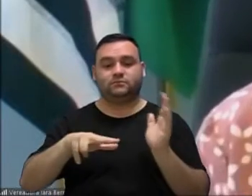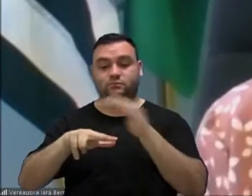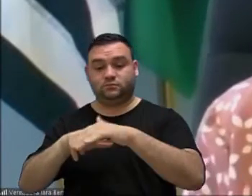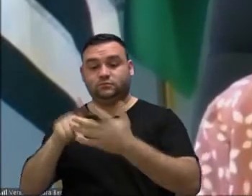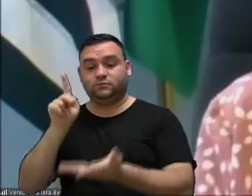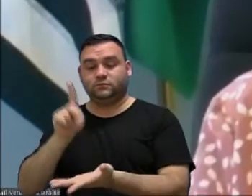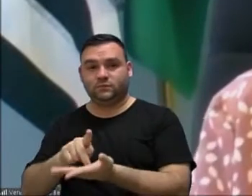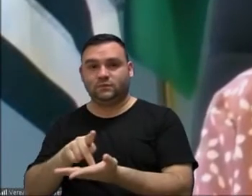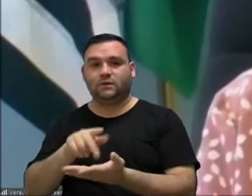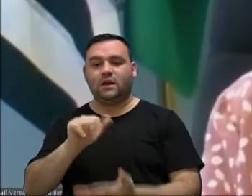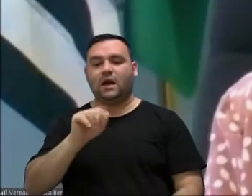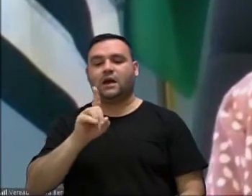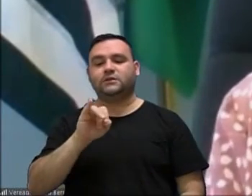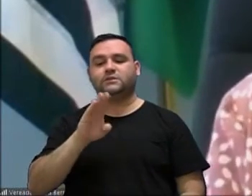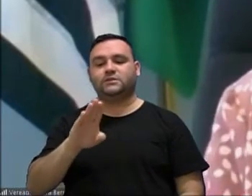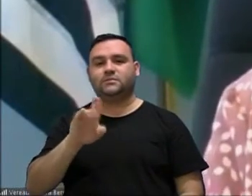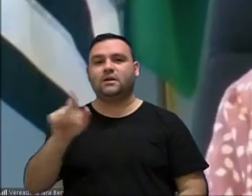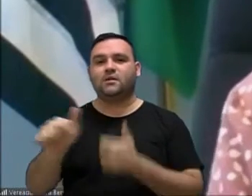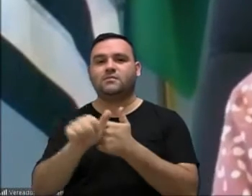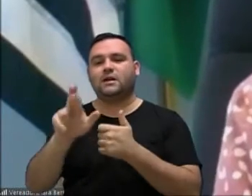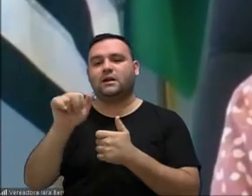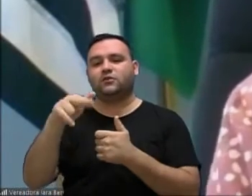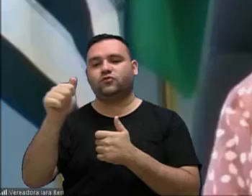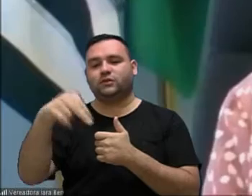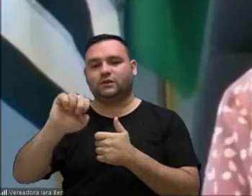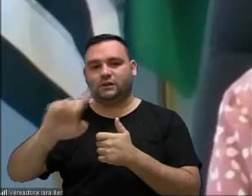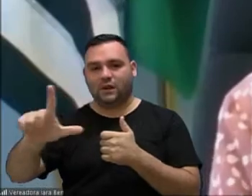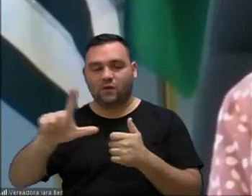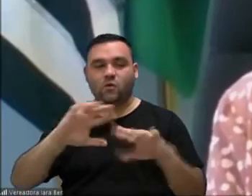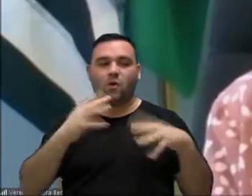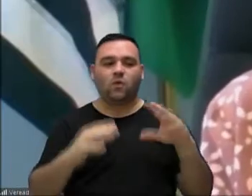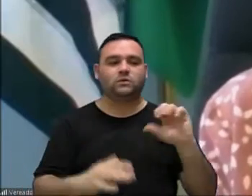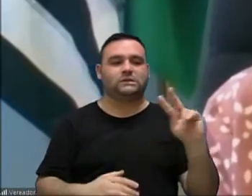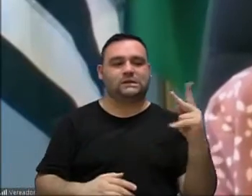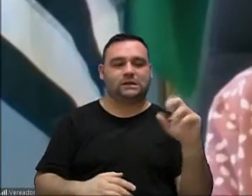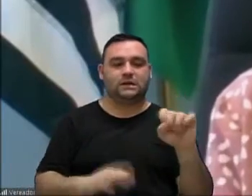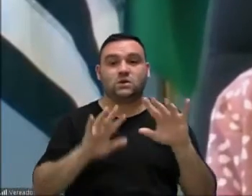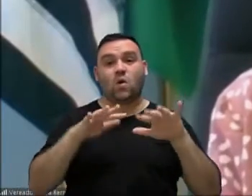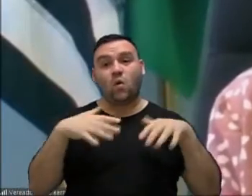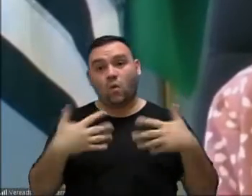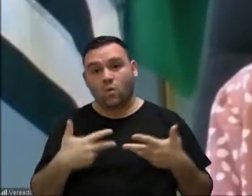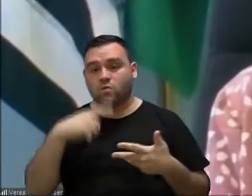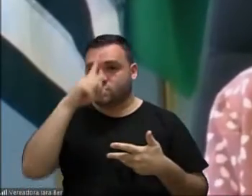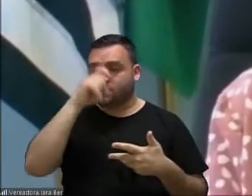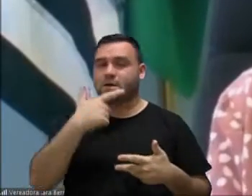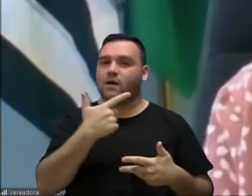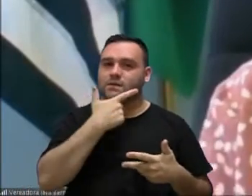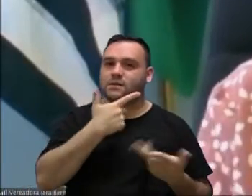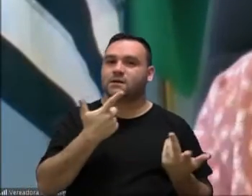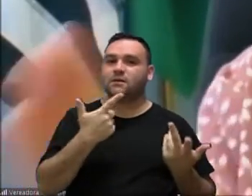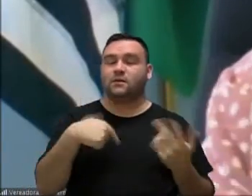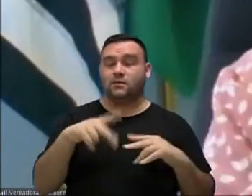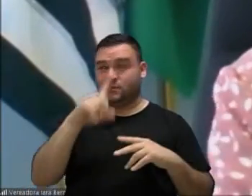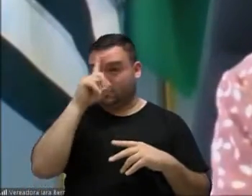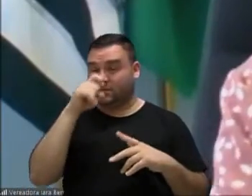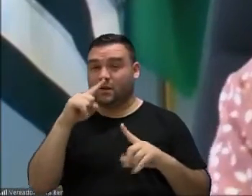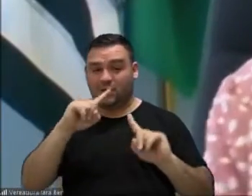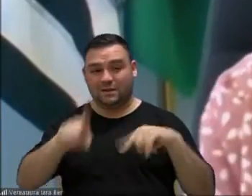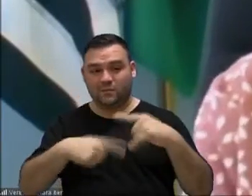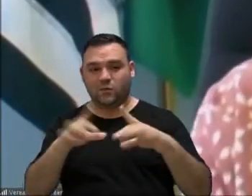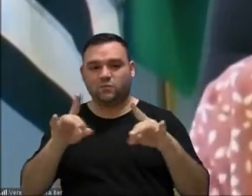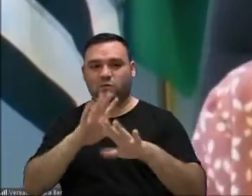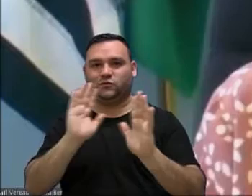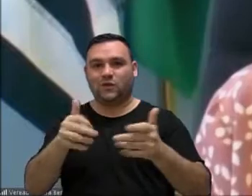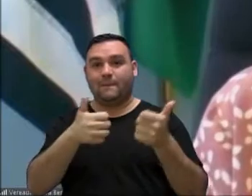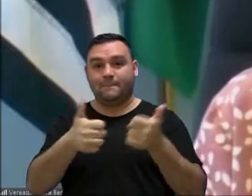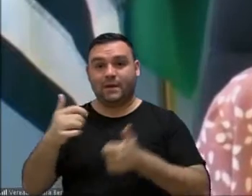fato, o Adib já teve para a região ou conjunto hospitalar e para Sorocaba, a Santa Casa. O hospital de campanha é depois que